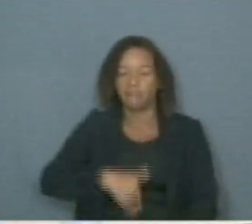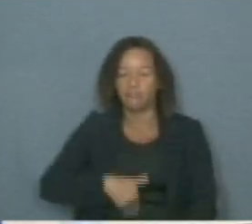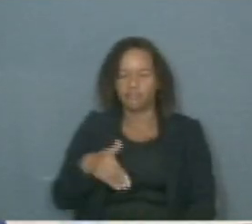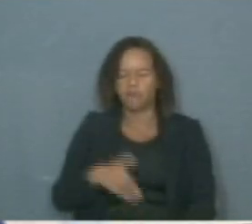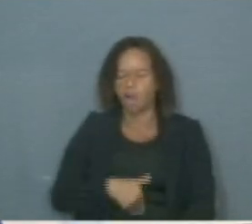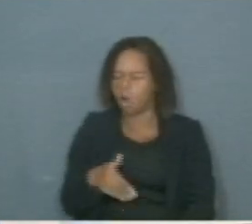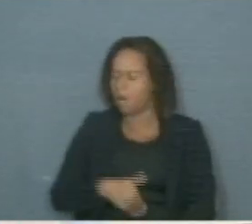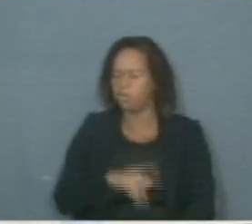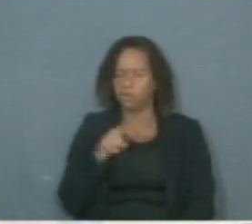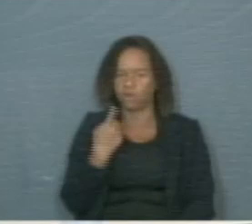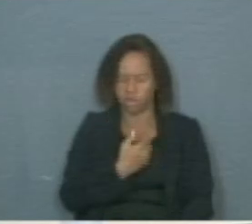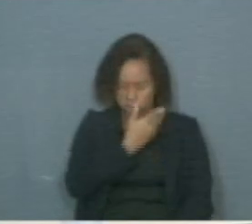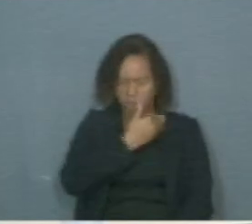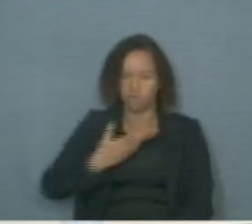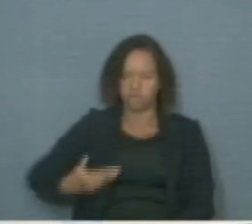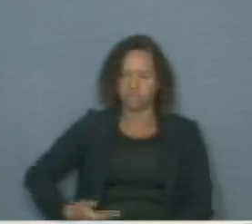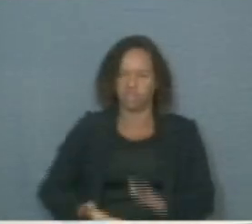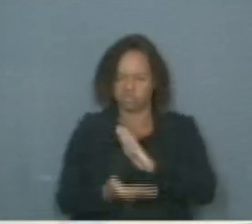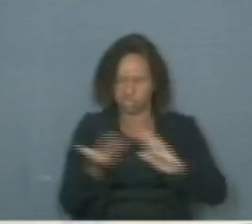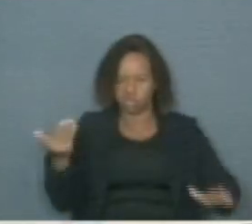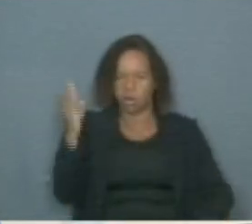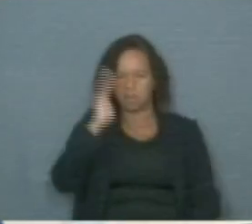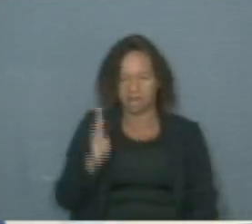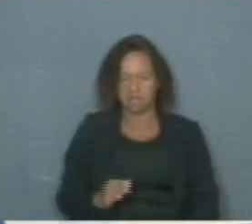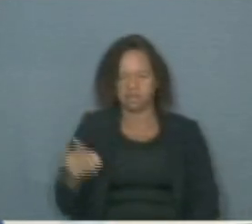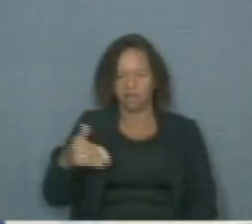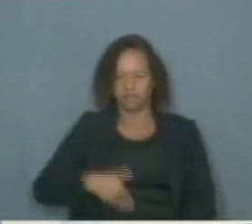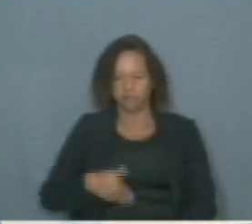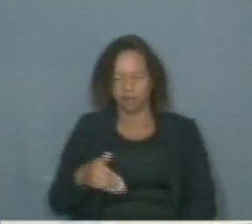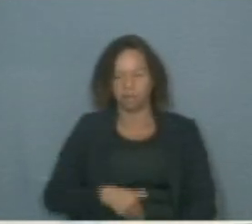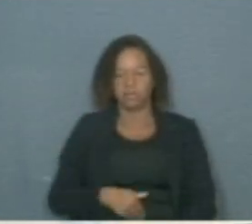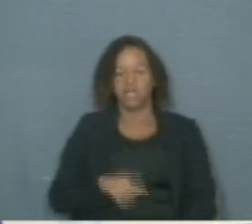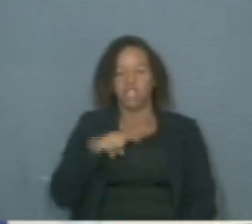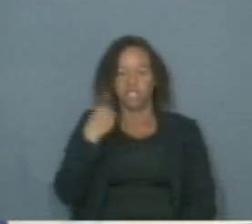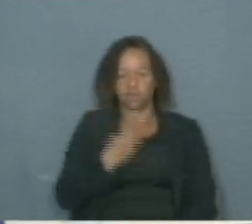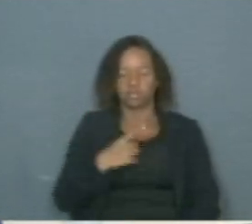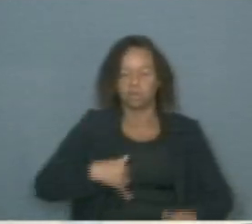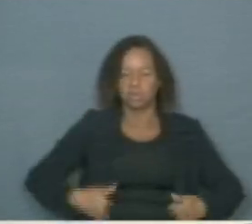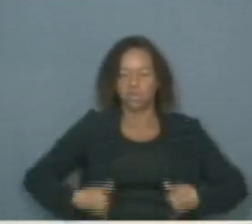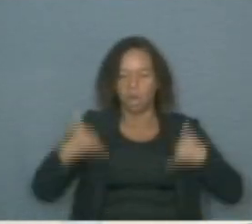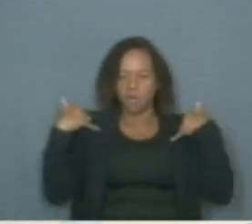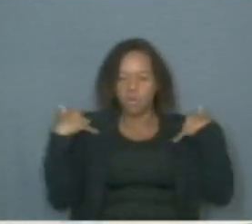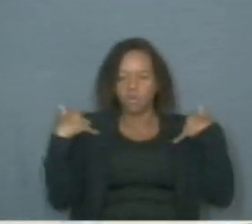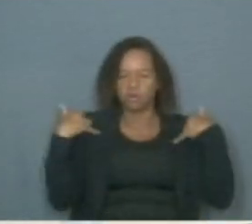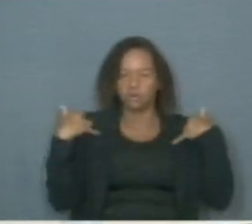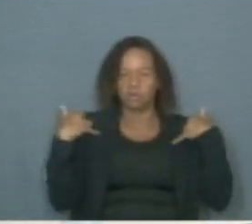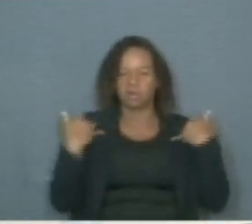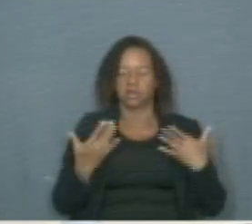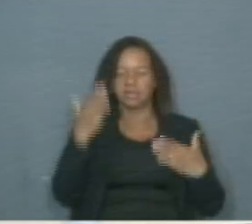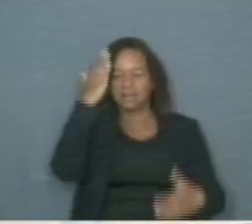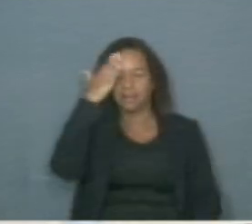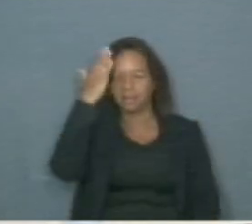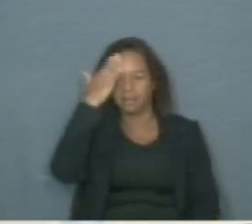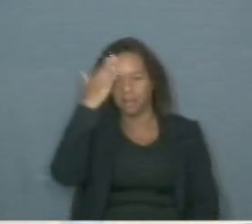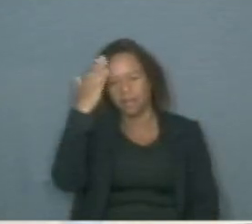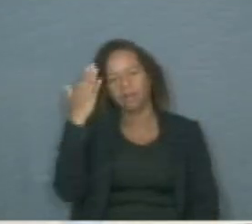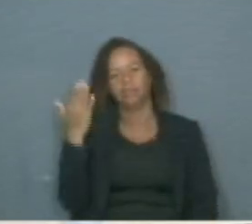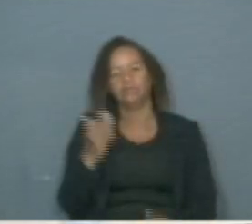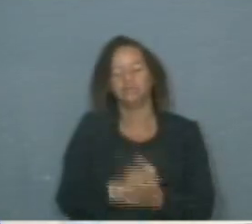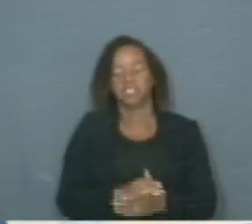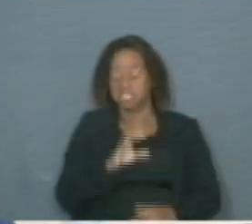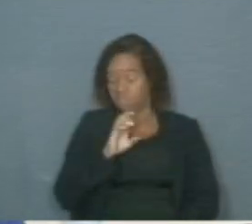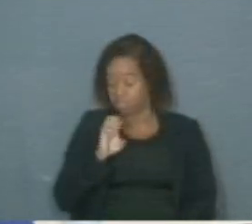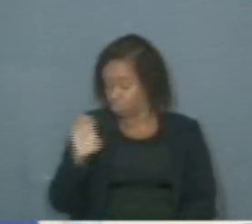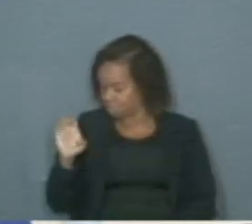fome. Nosso governo tirou o Brasil do mapa da fome e nós temos orgulho porque nós temos coerência. Ser de